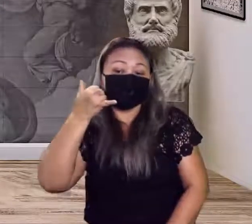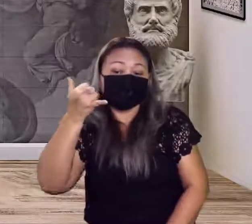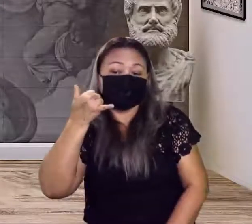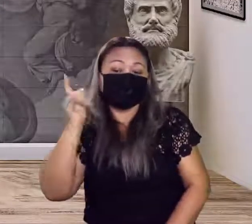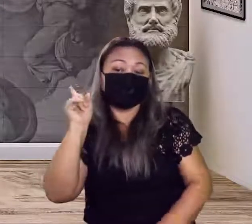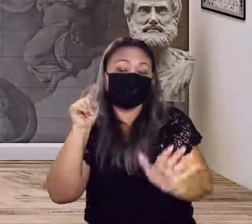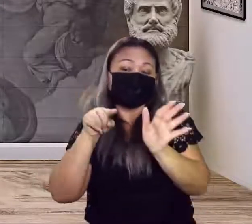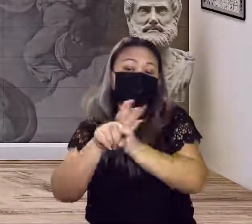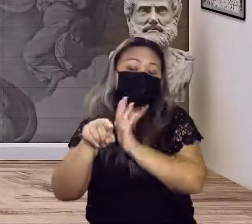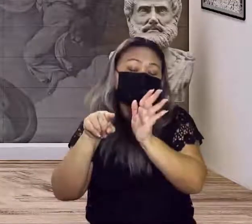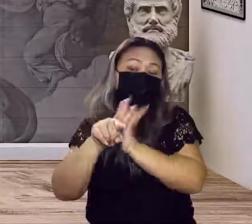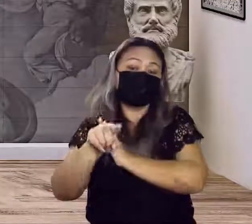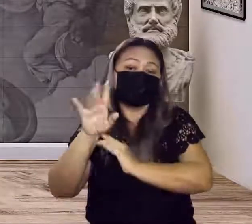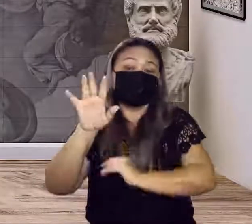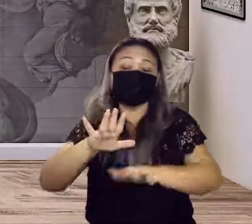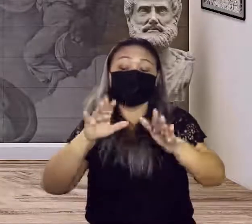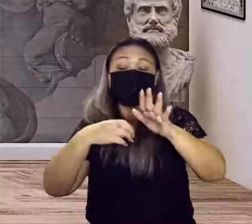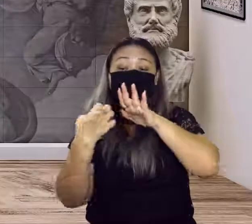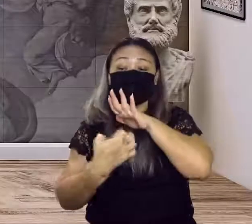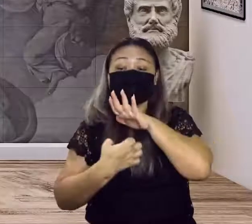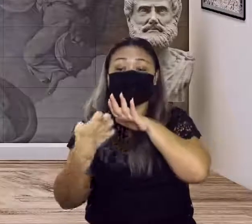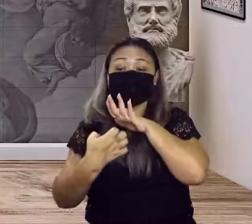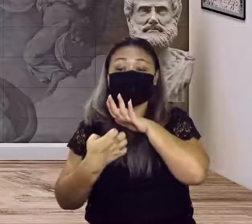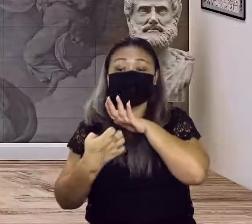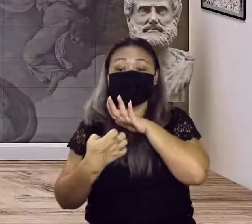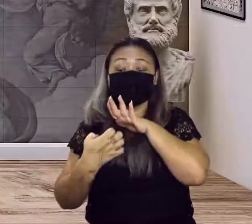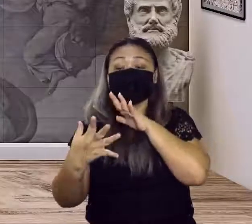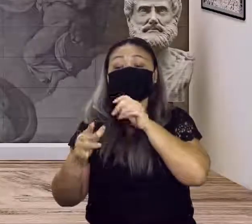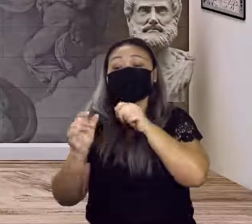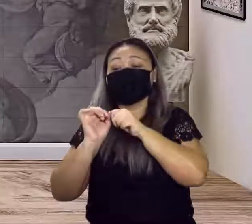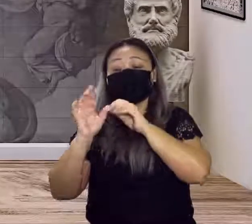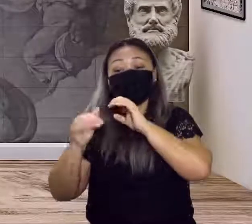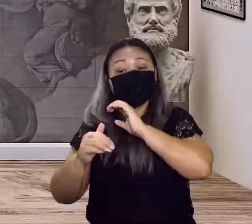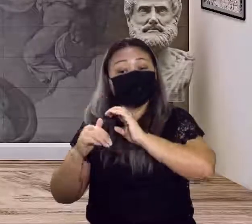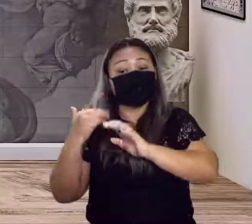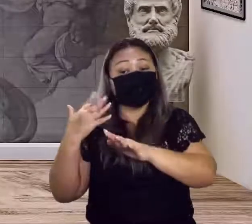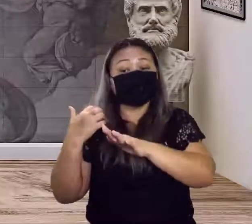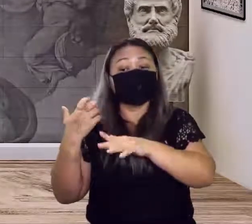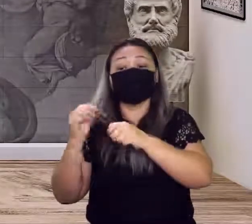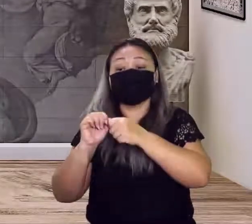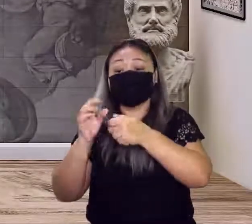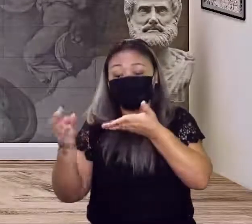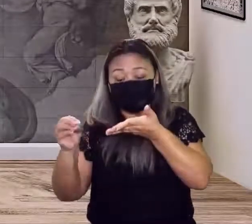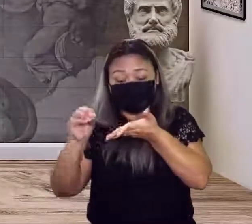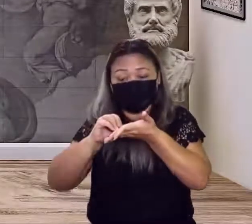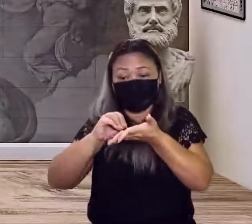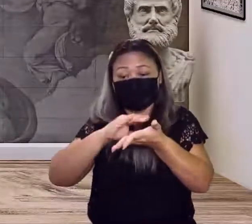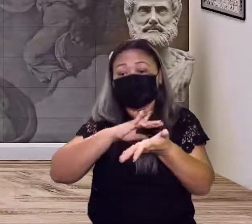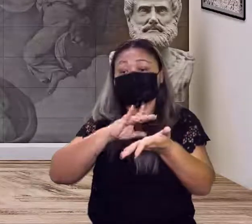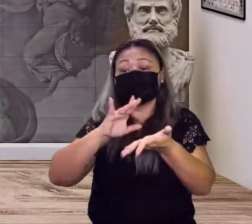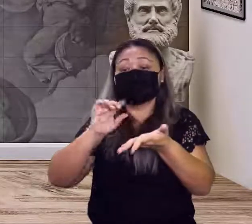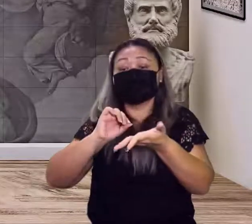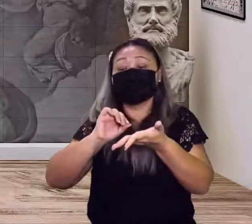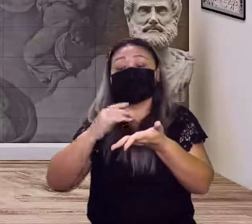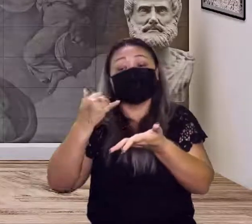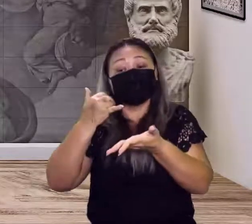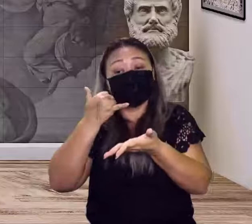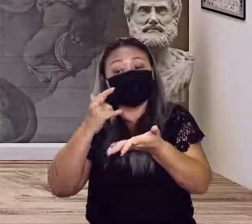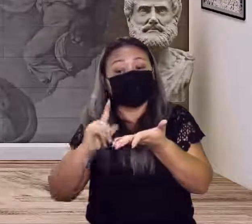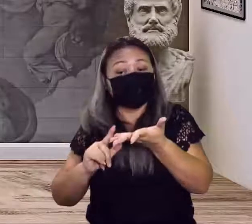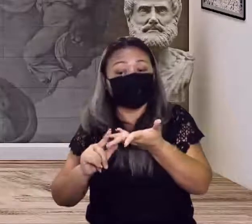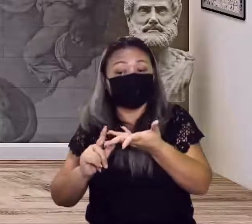perguntando isso, não... tem muitas empresas dizendo que não mandam e-mail, não mandam mensagens, não mandam mensagem telefônica,